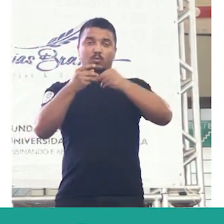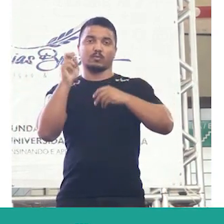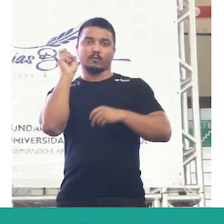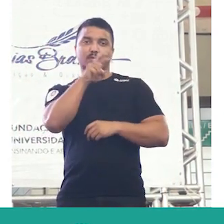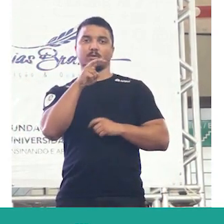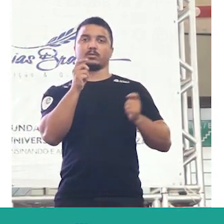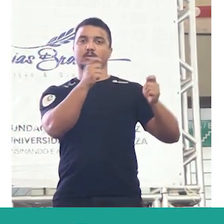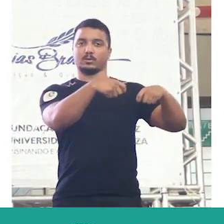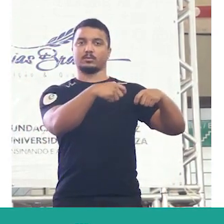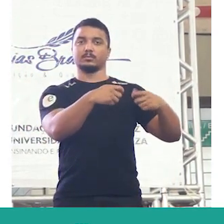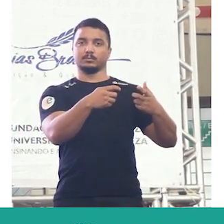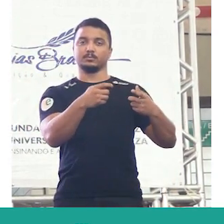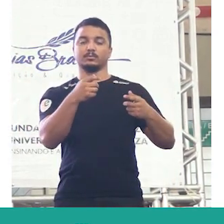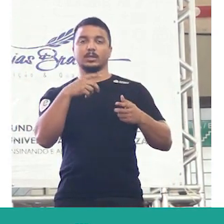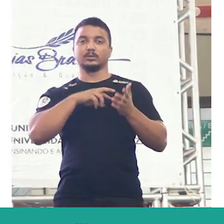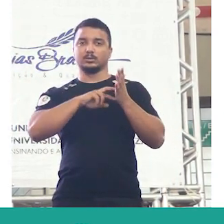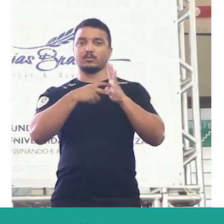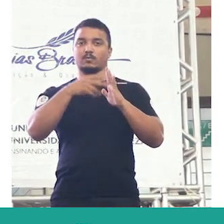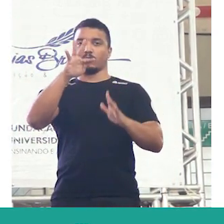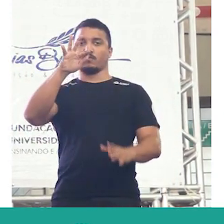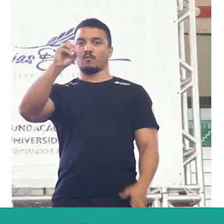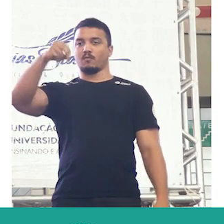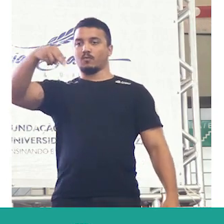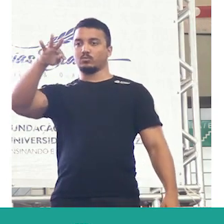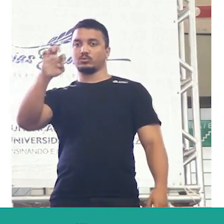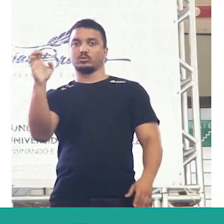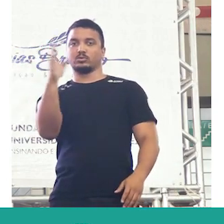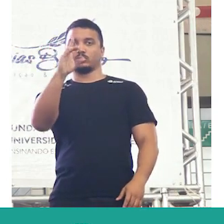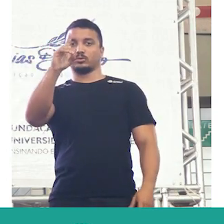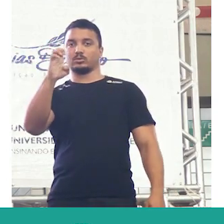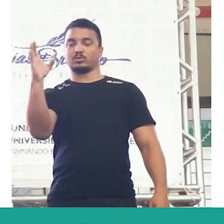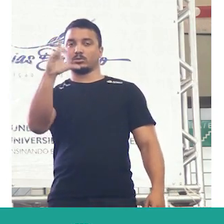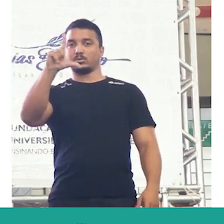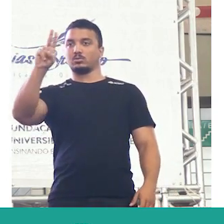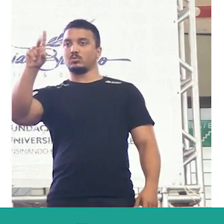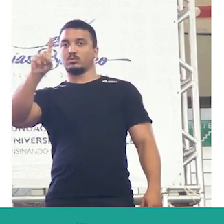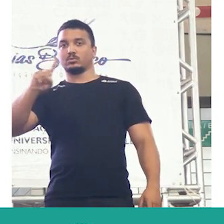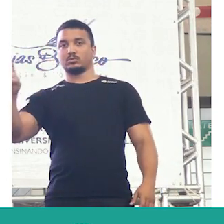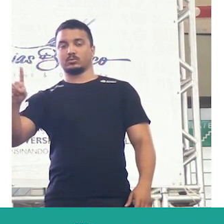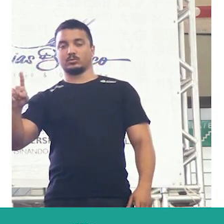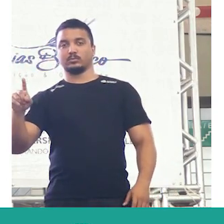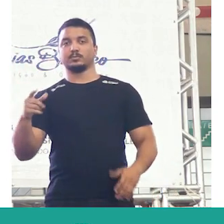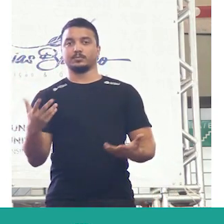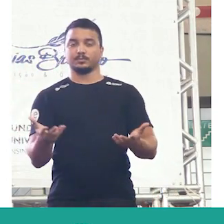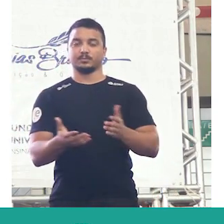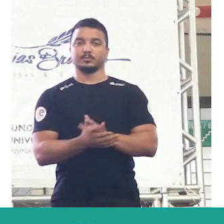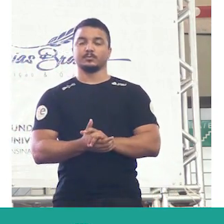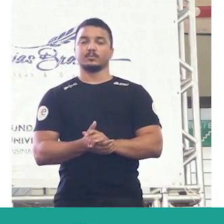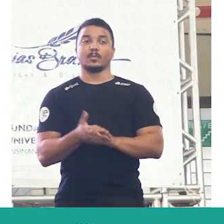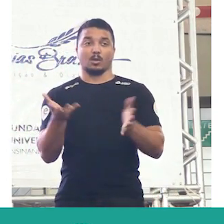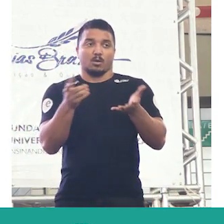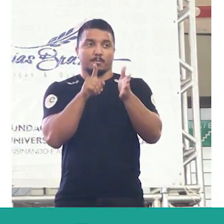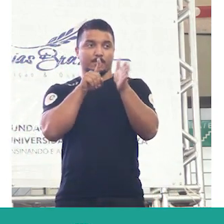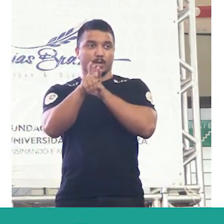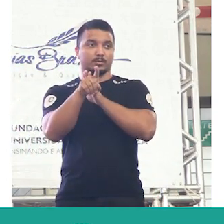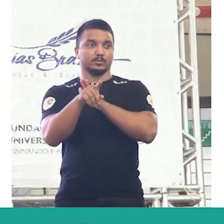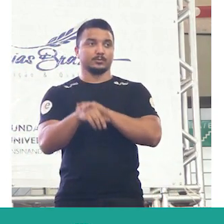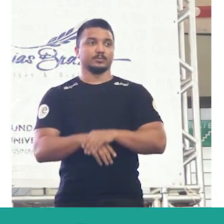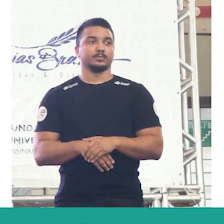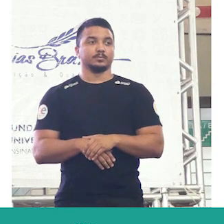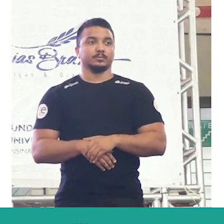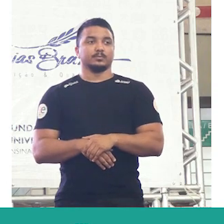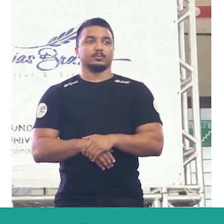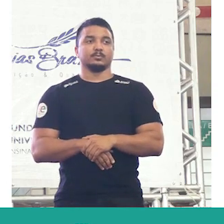visível. Tudo aquilo que a gente vê é fonte de luz. Estou sendo claro ou não? Então eu vou fazer uma pergunta para